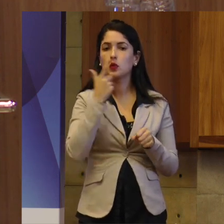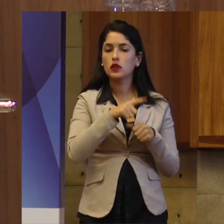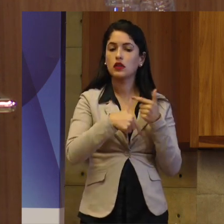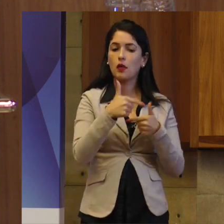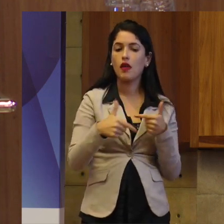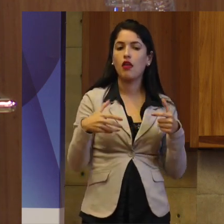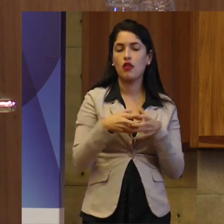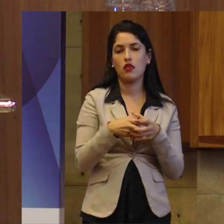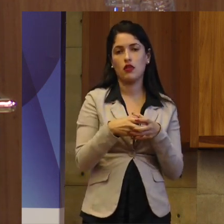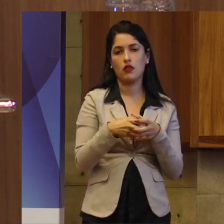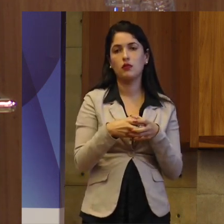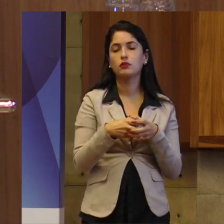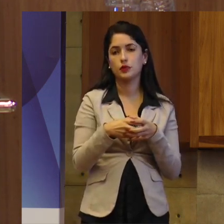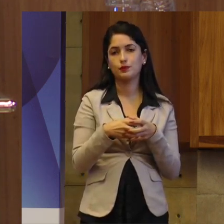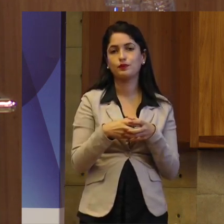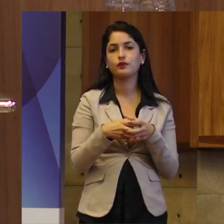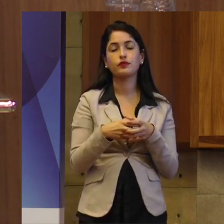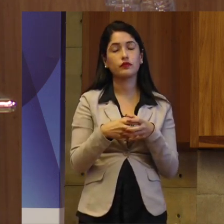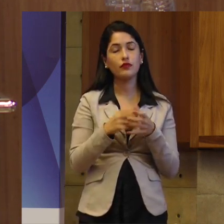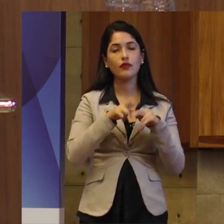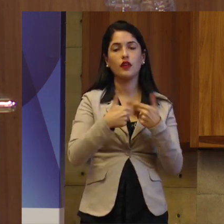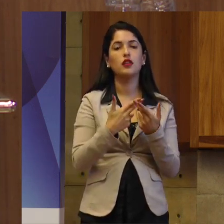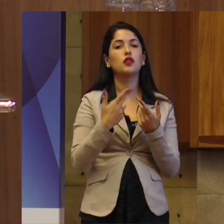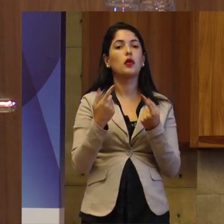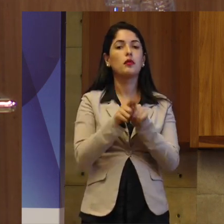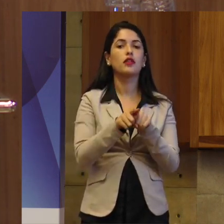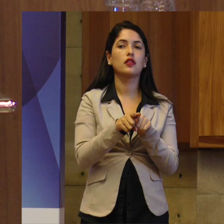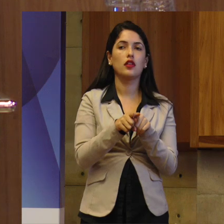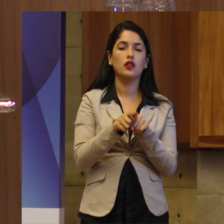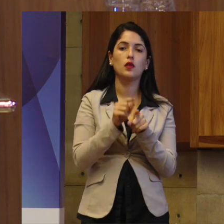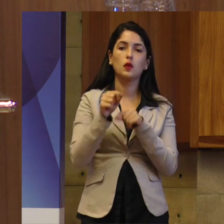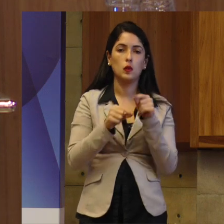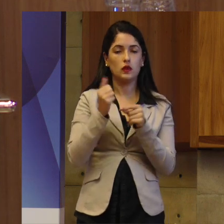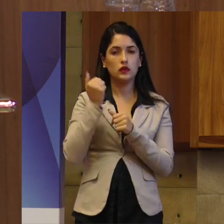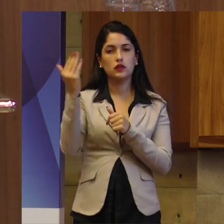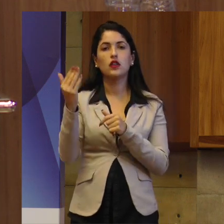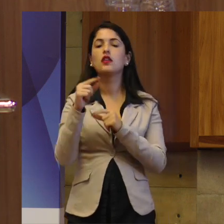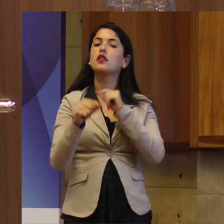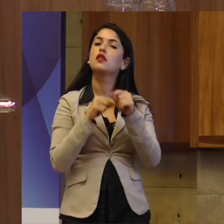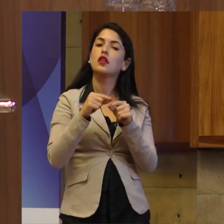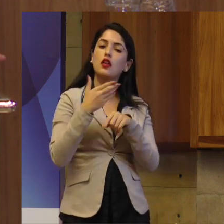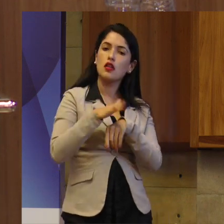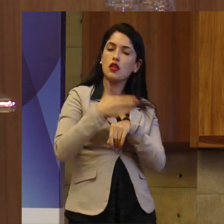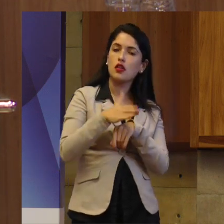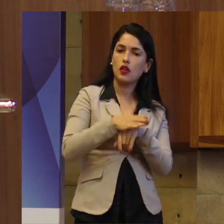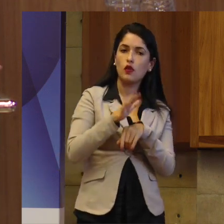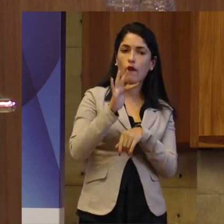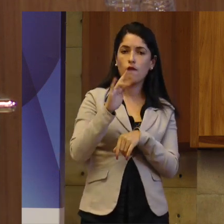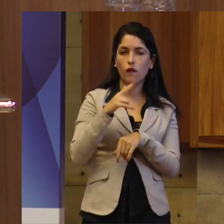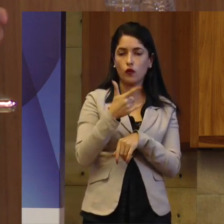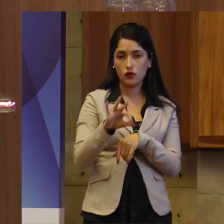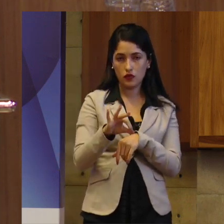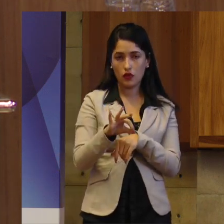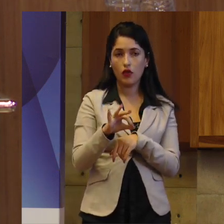para isso, essas interações com o parceiro externo, e o Itamaraty, em geral, acaba exercendo essa função